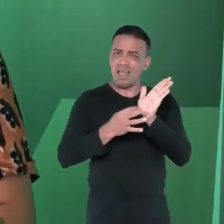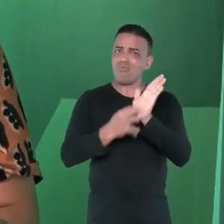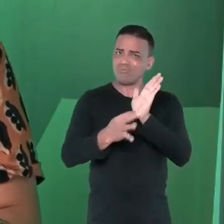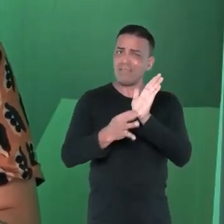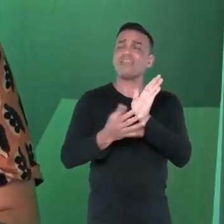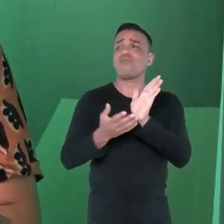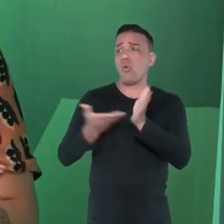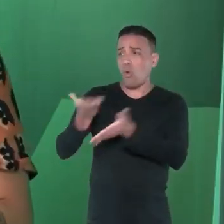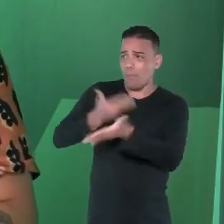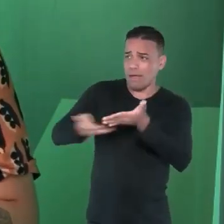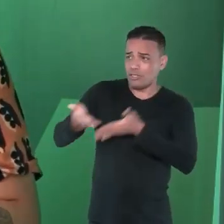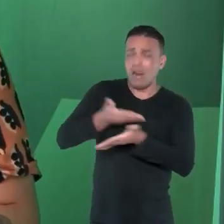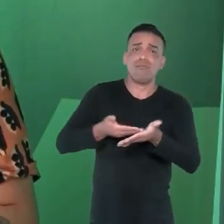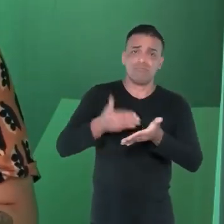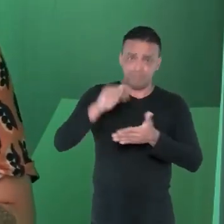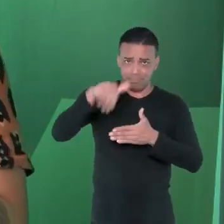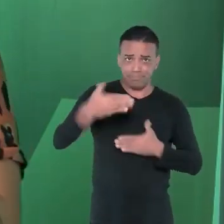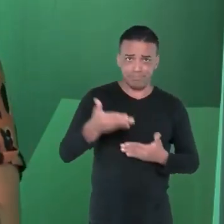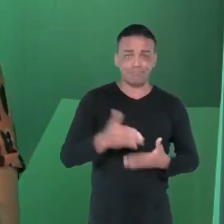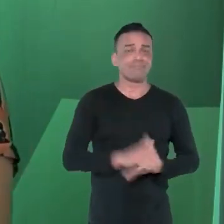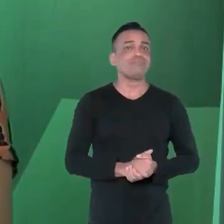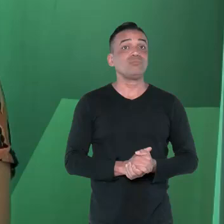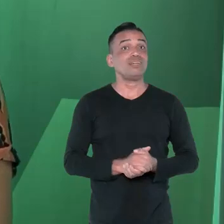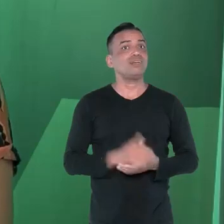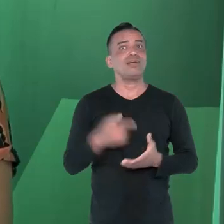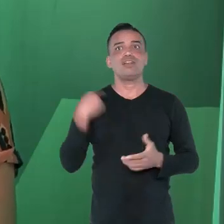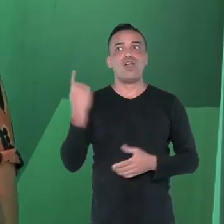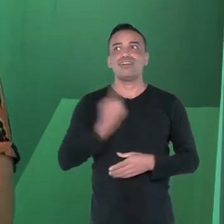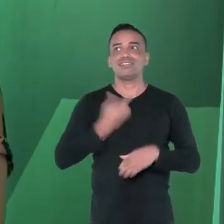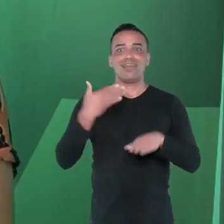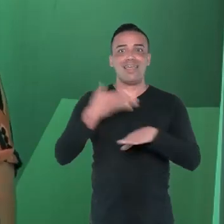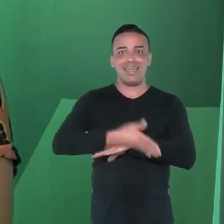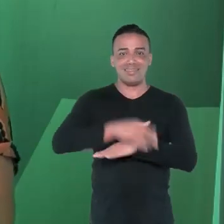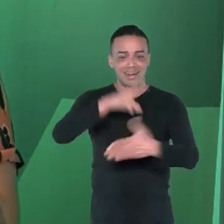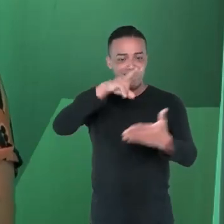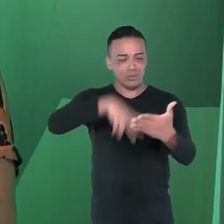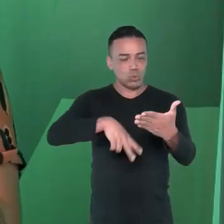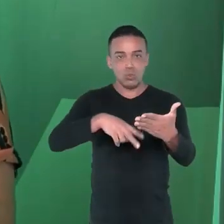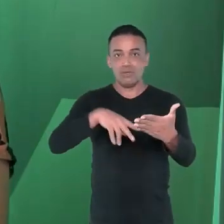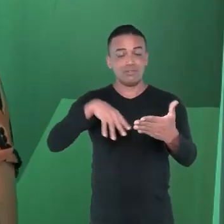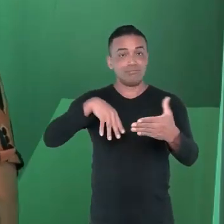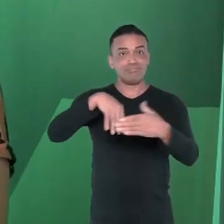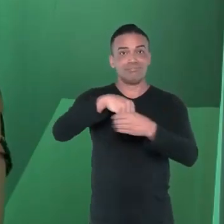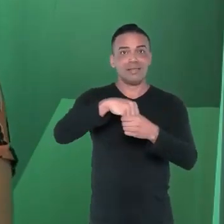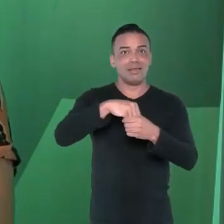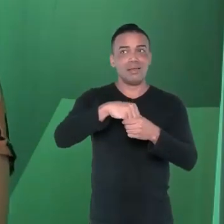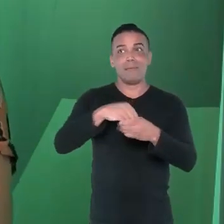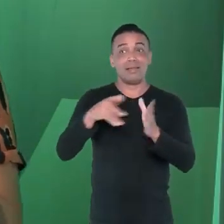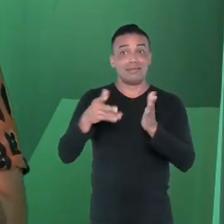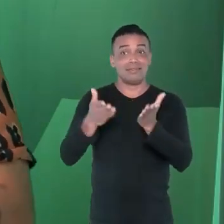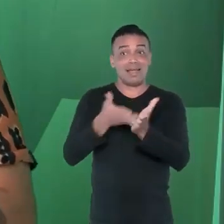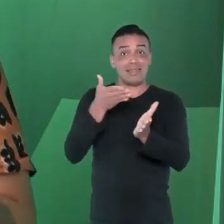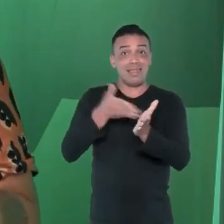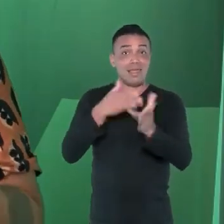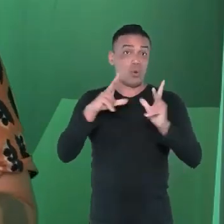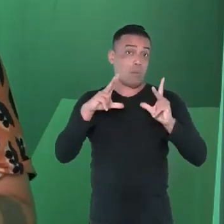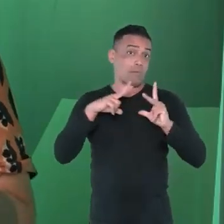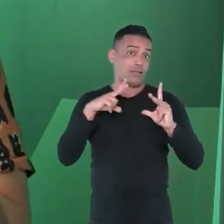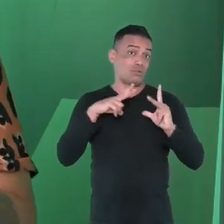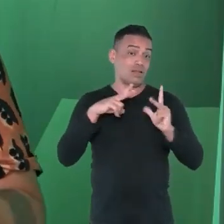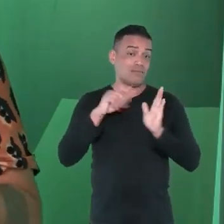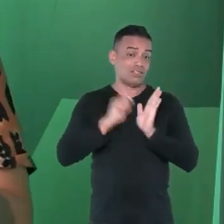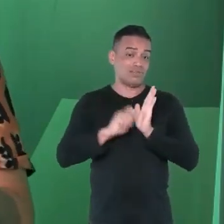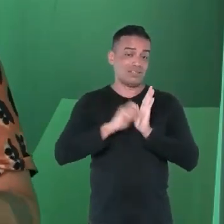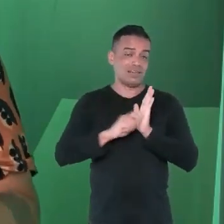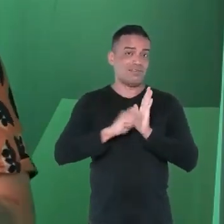na sequência. E a gente meio que entra nesse caderno de leitura, que muitas vezes é algo privado, né? Que você vai